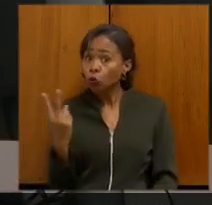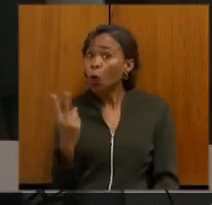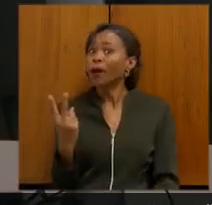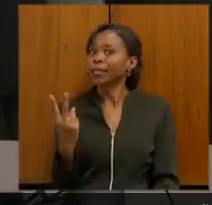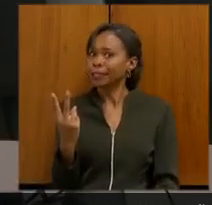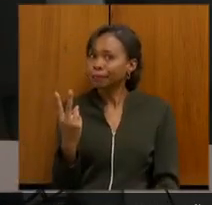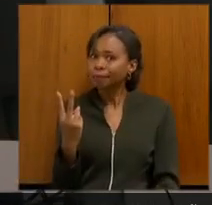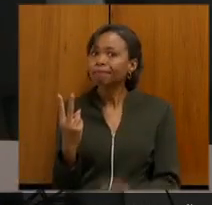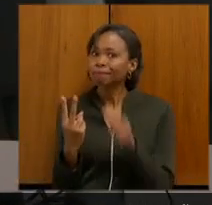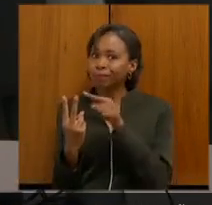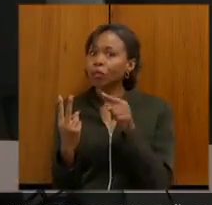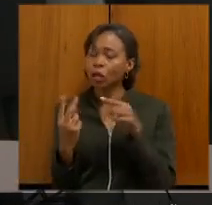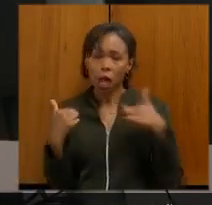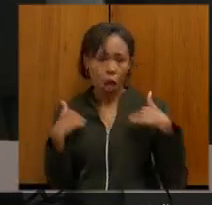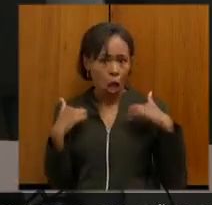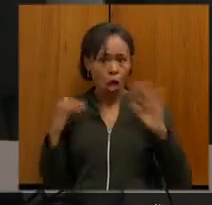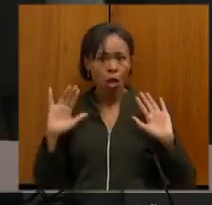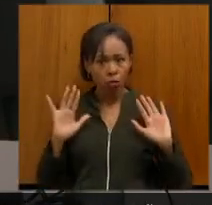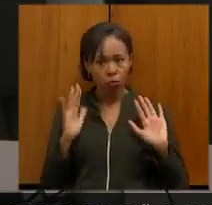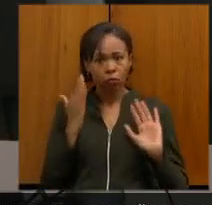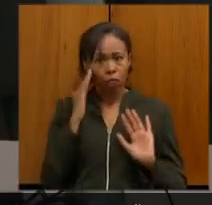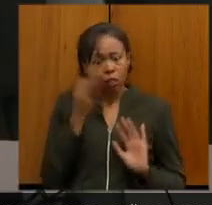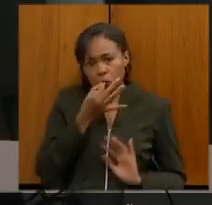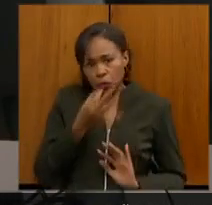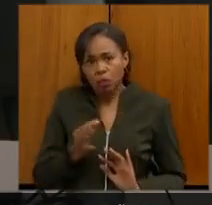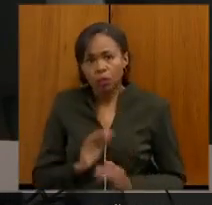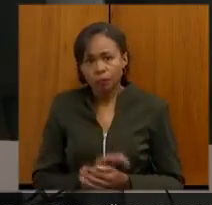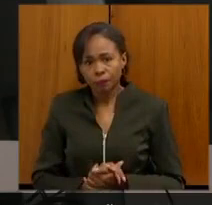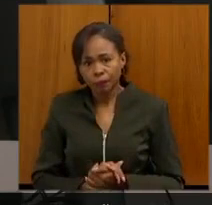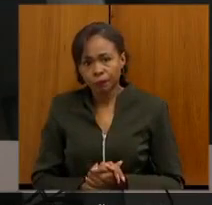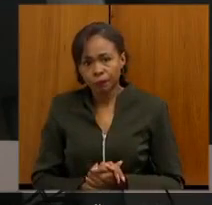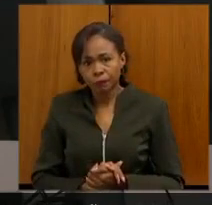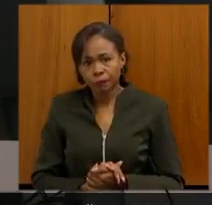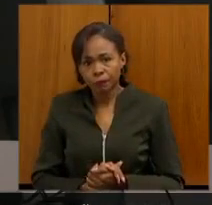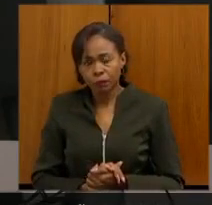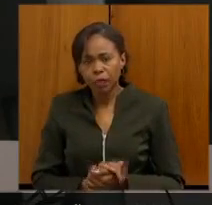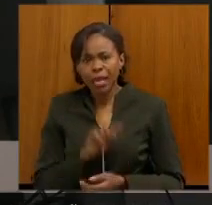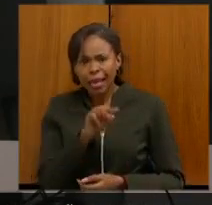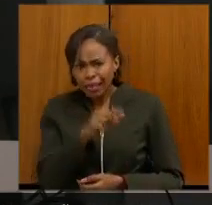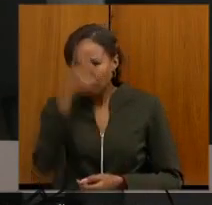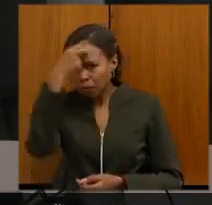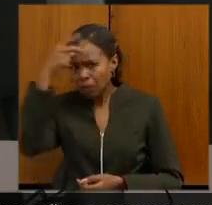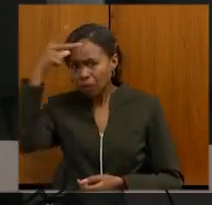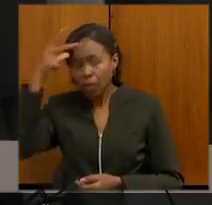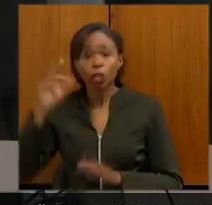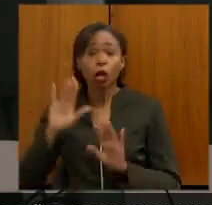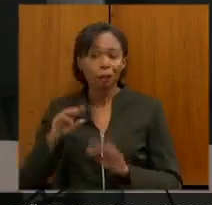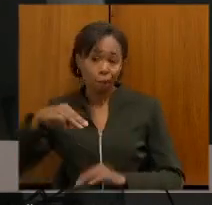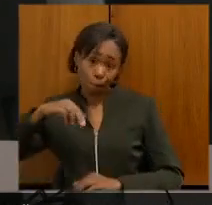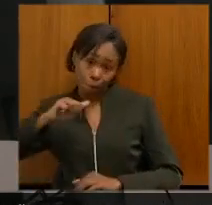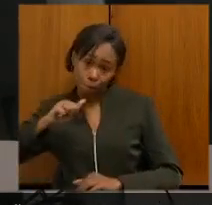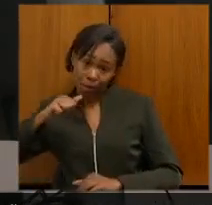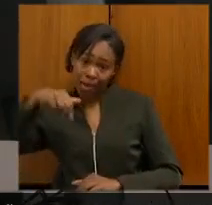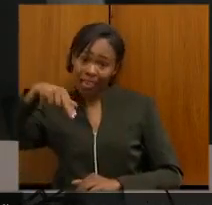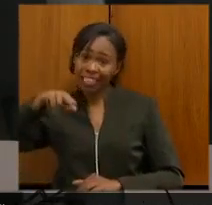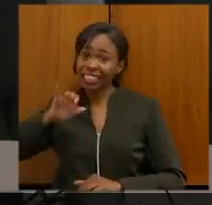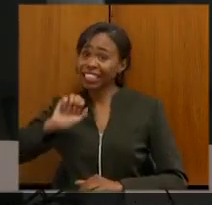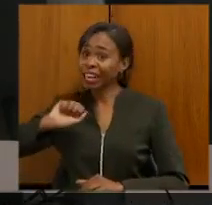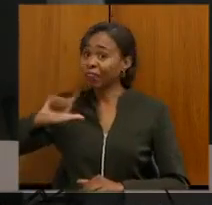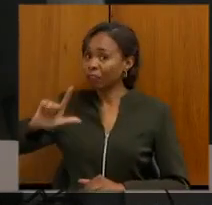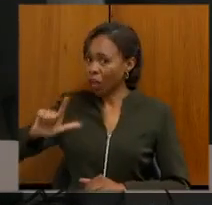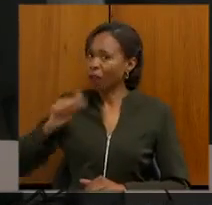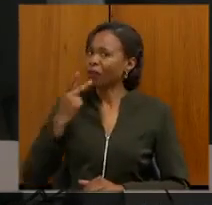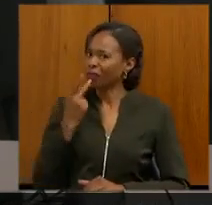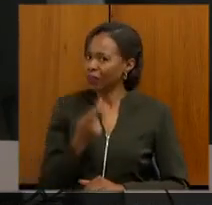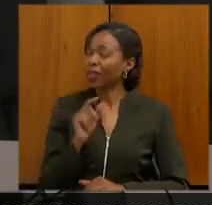minha humilde no meu o bico entendimento e ele tá usando o Maquiavel falou isso né na